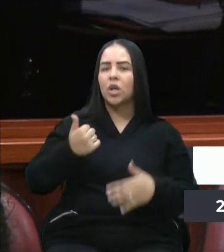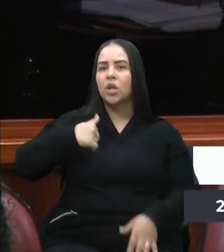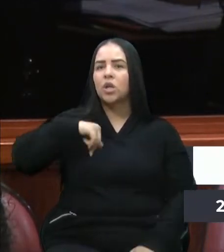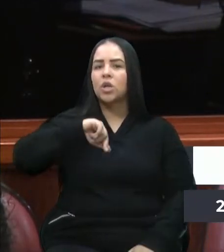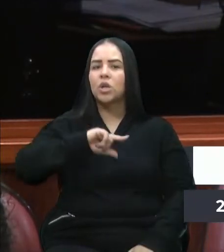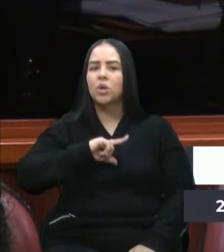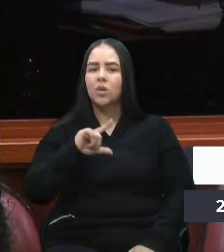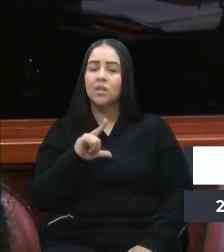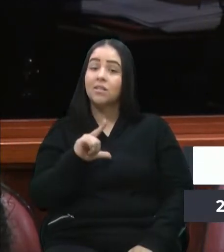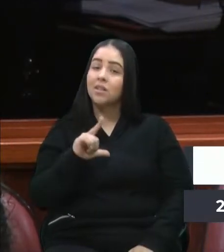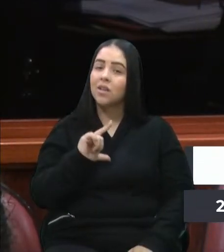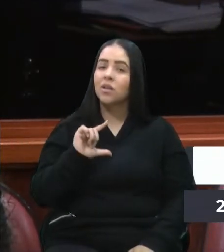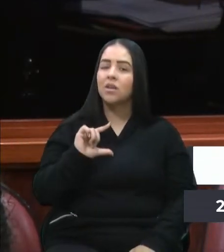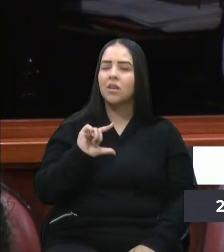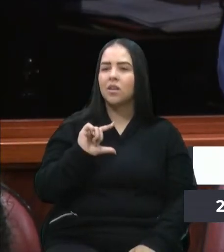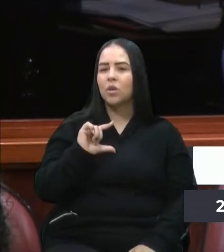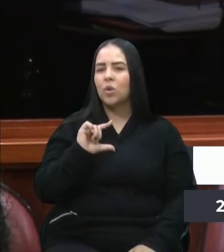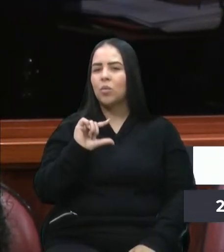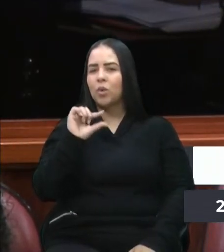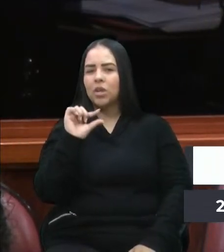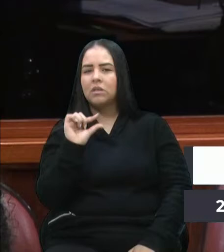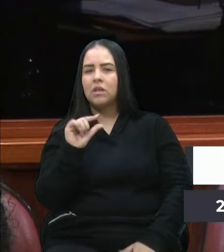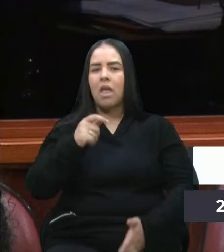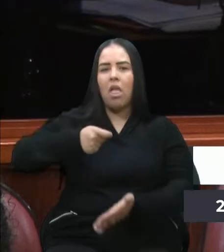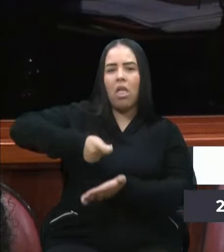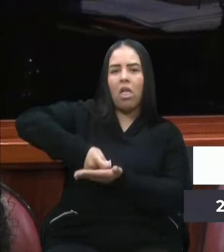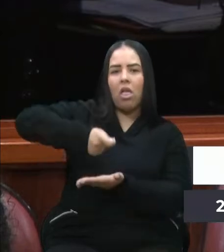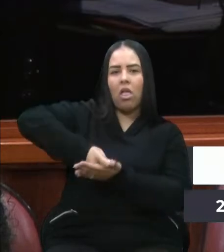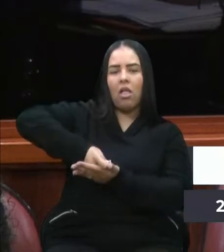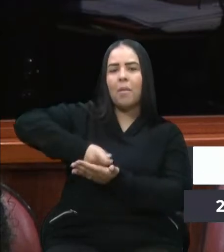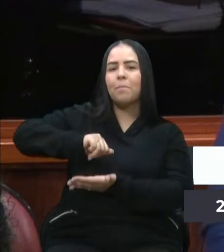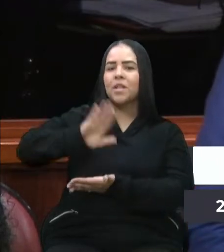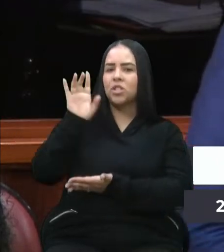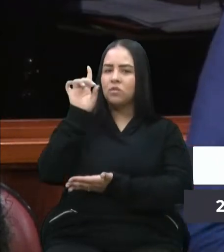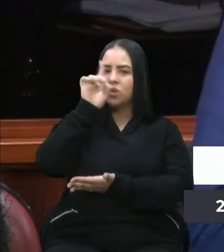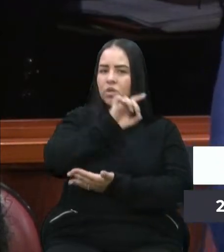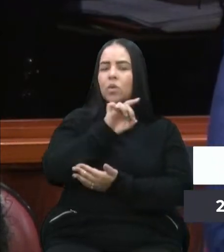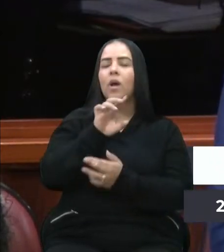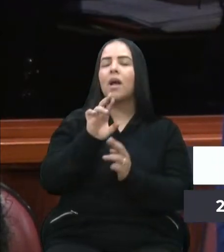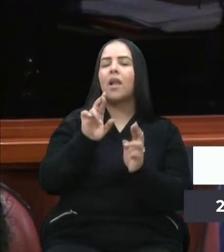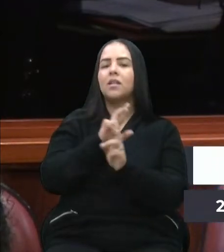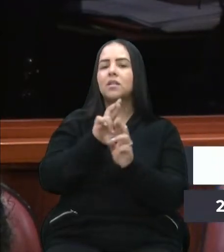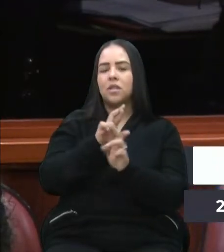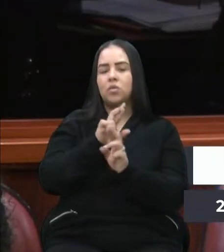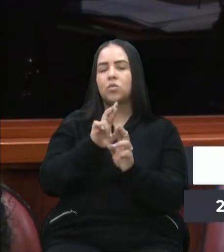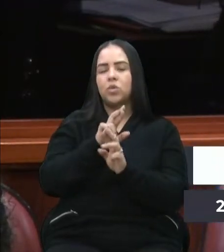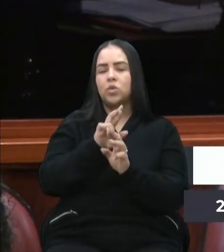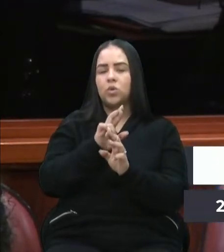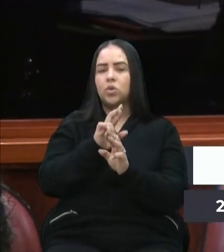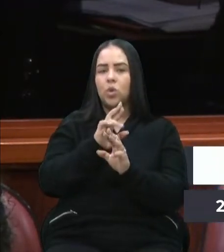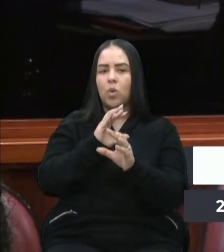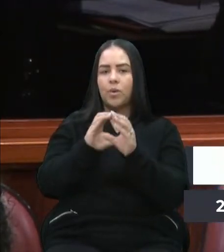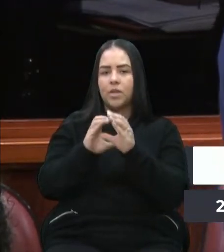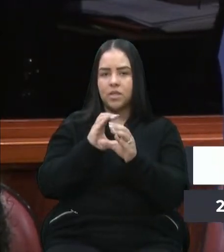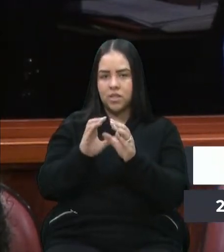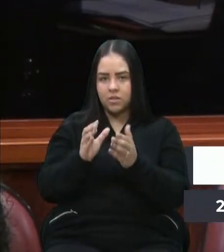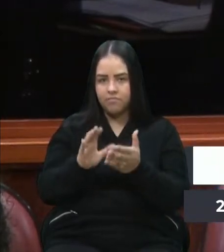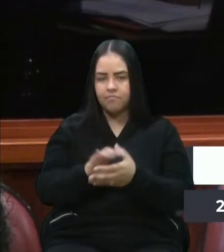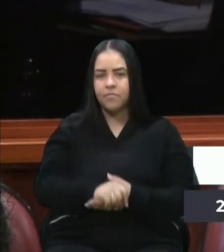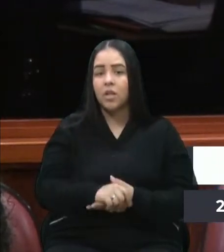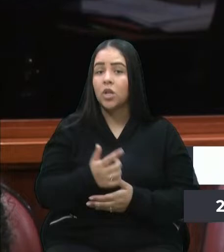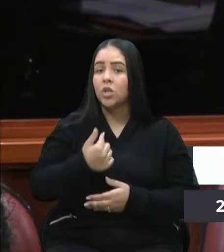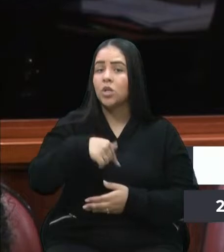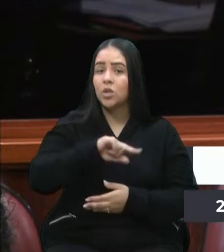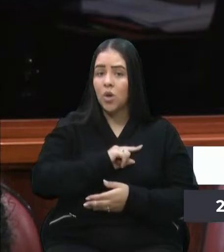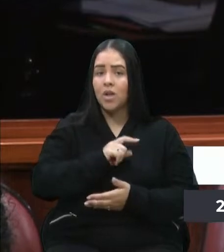ares de autoritarismo que dificultam a relação com a comissão de diretores. Mas sim, nós defendemos a inclusão da comissão